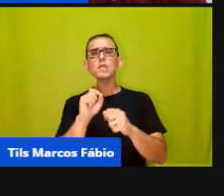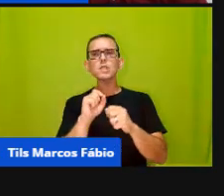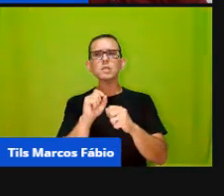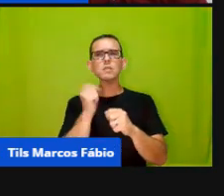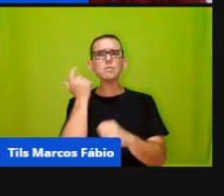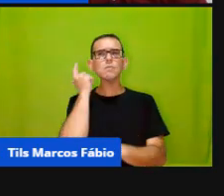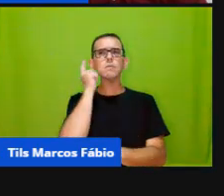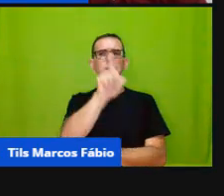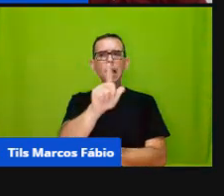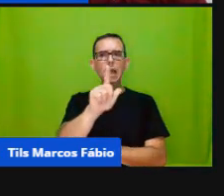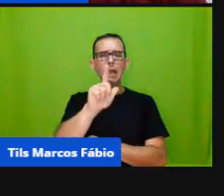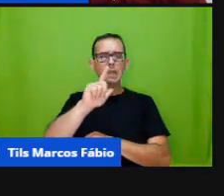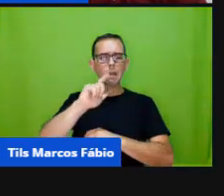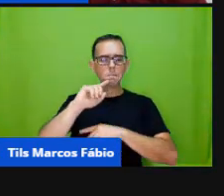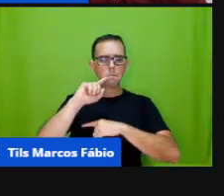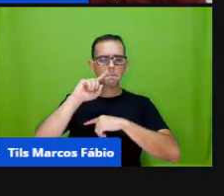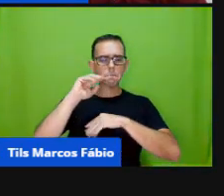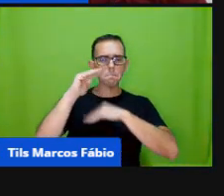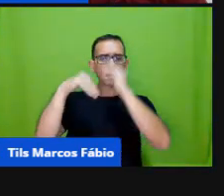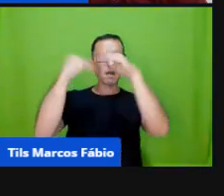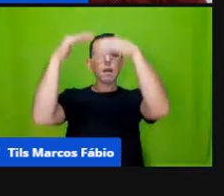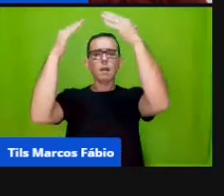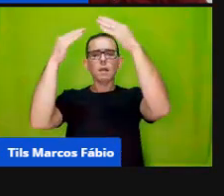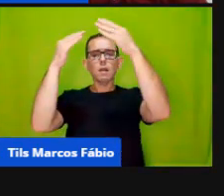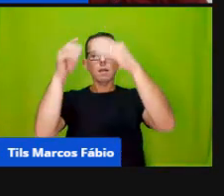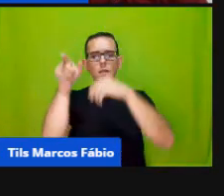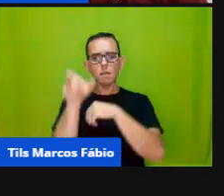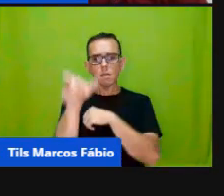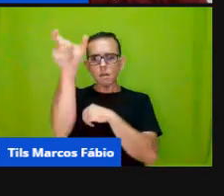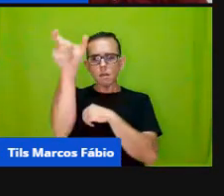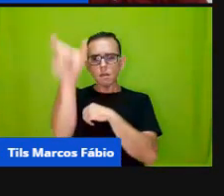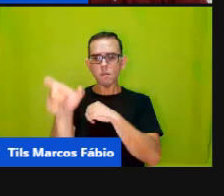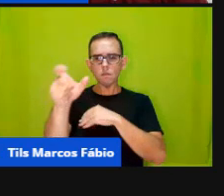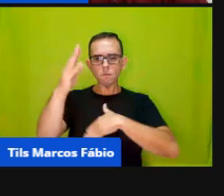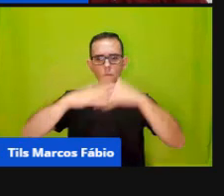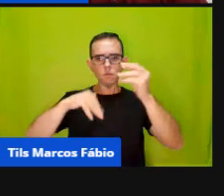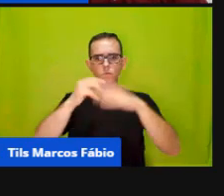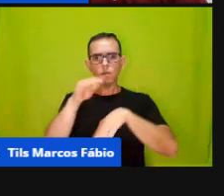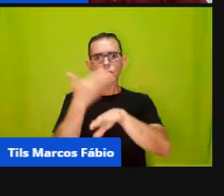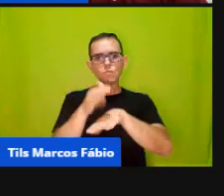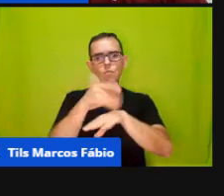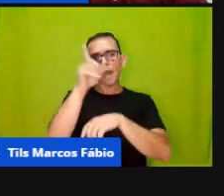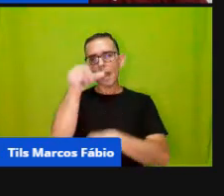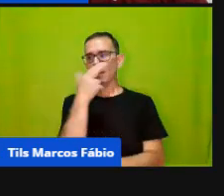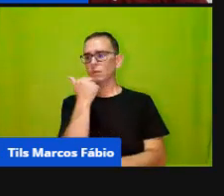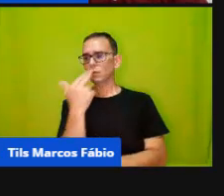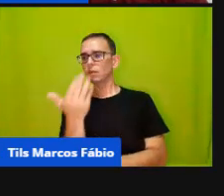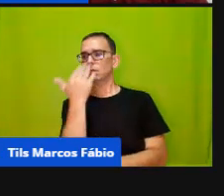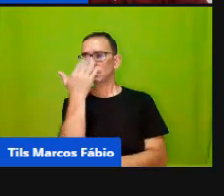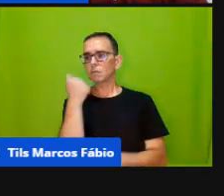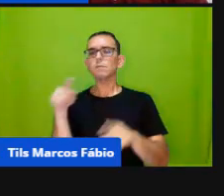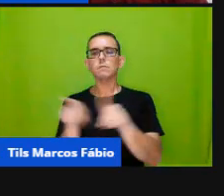mais implica, que mais impacta no atleta hoje, é a nutrição e a alimentação.